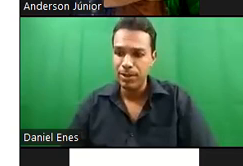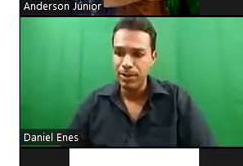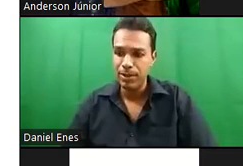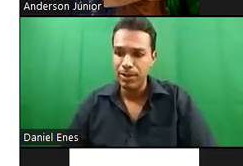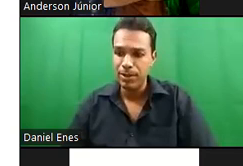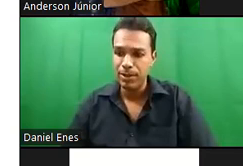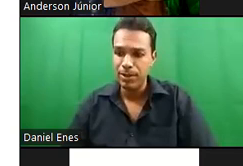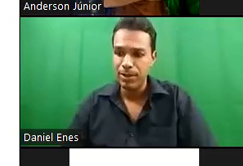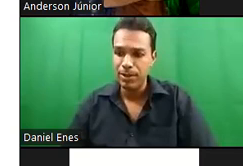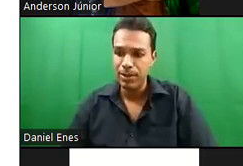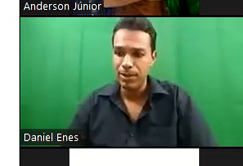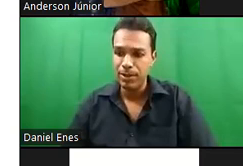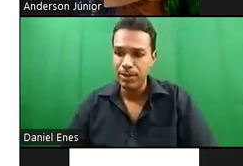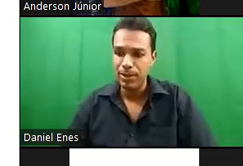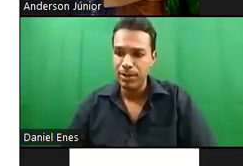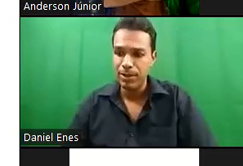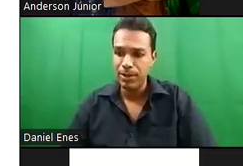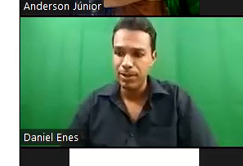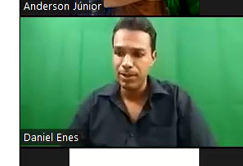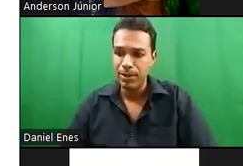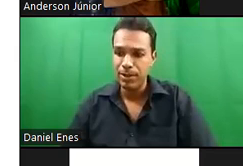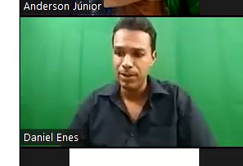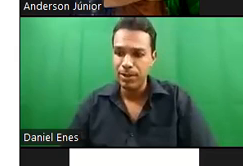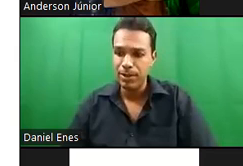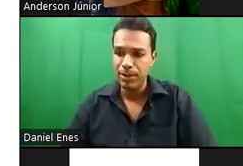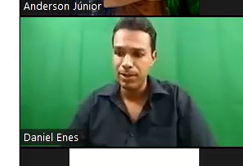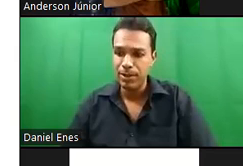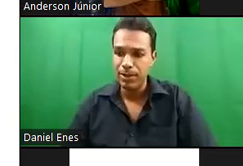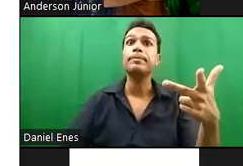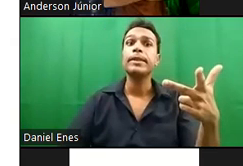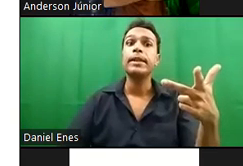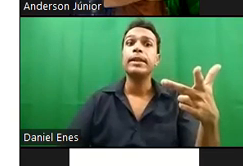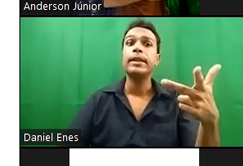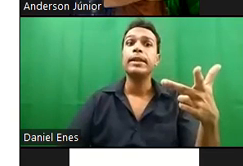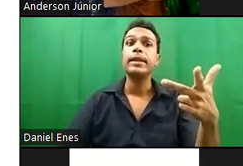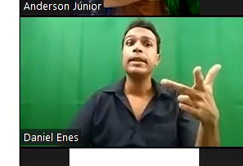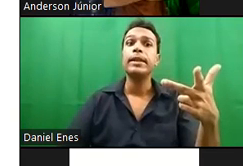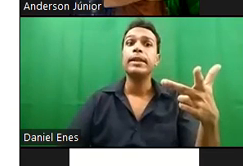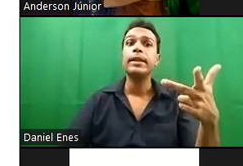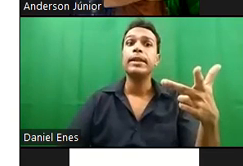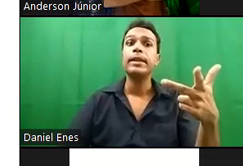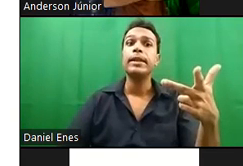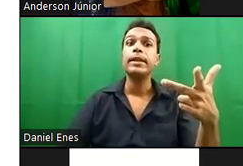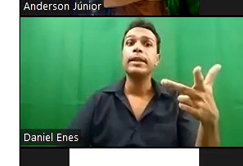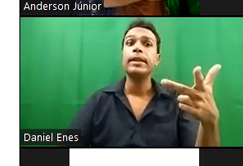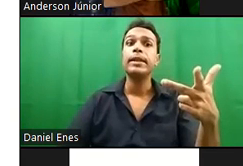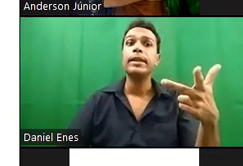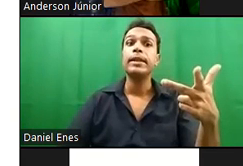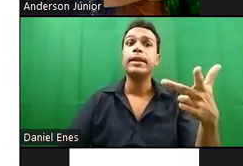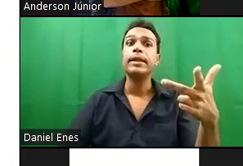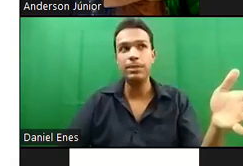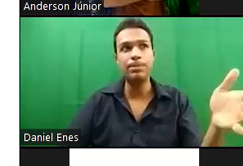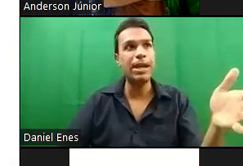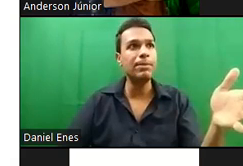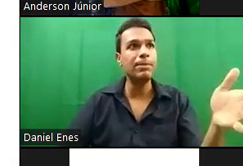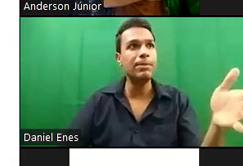de fato, se trata de uma língua que tem uma fonética, uma fonologia, uma morfologia, morfologia, a sintaxe. Não vou